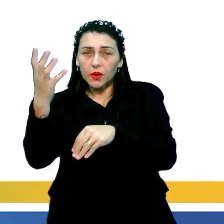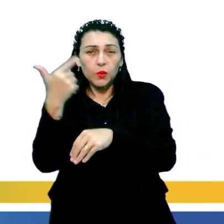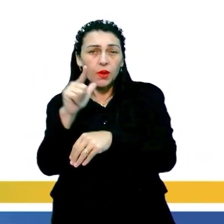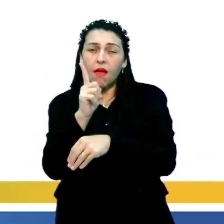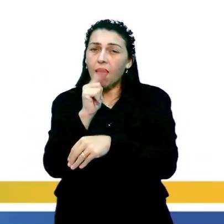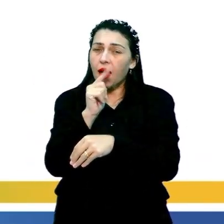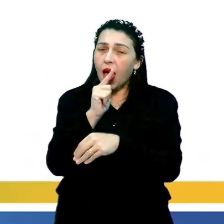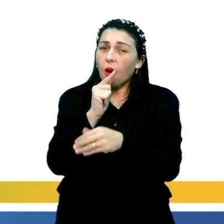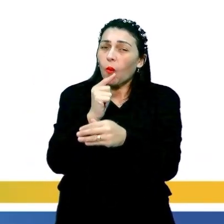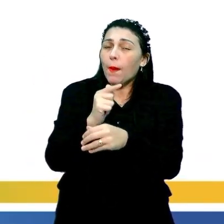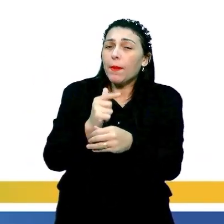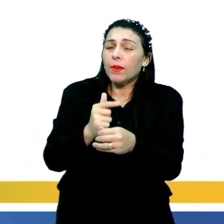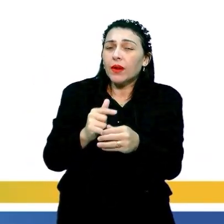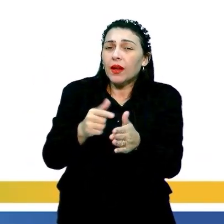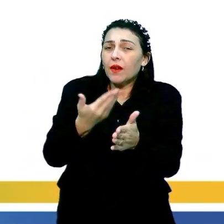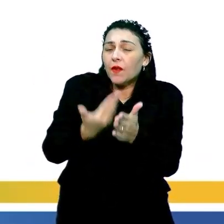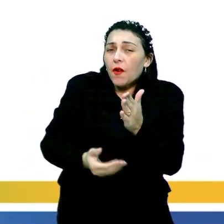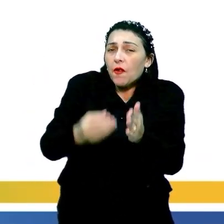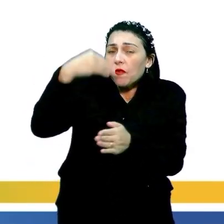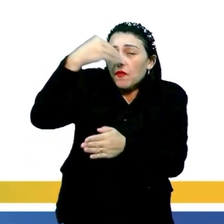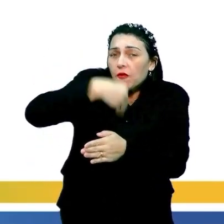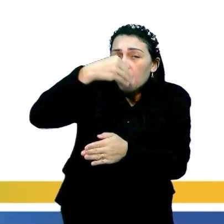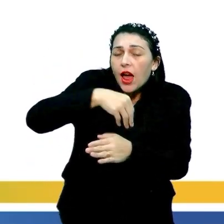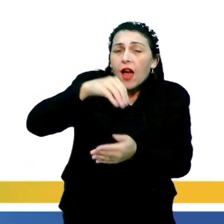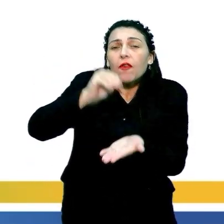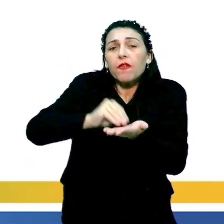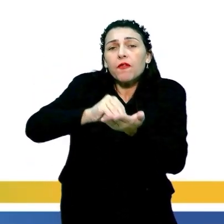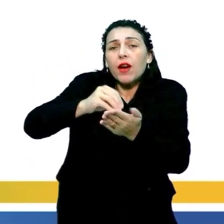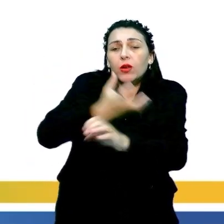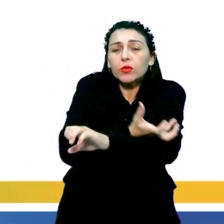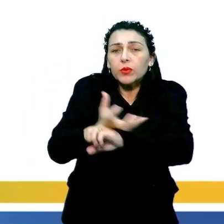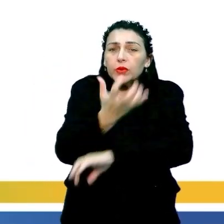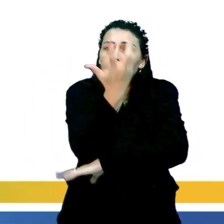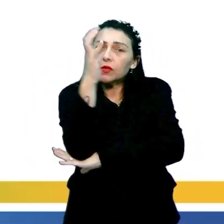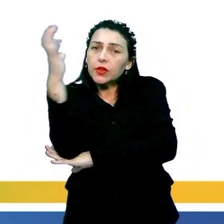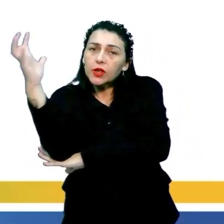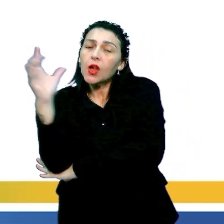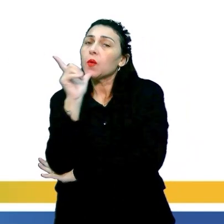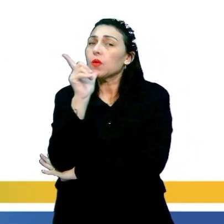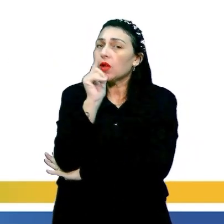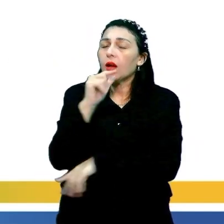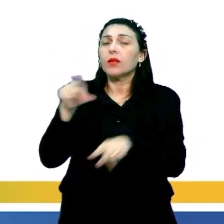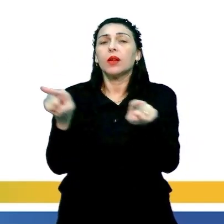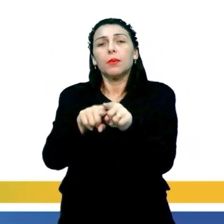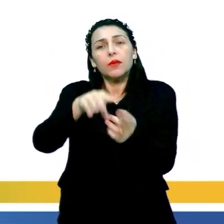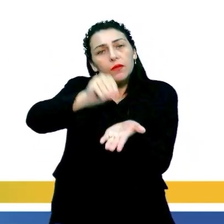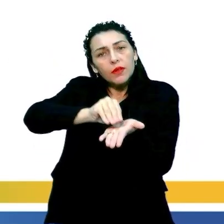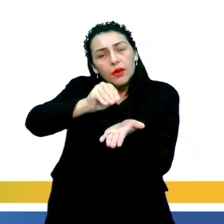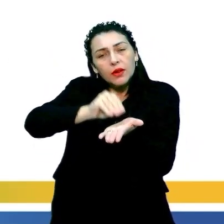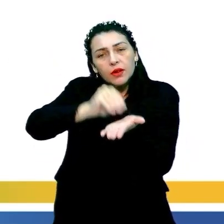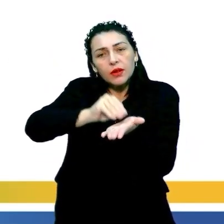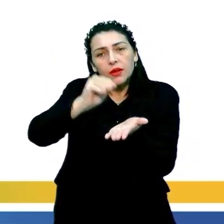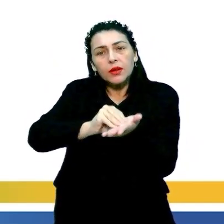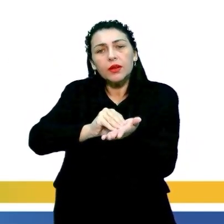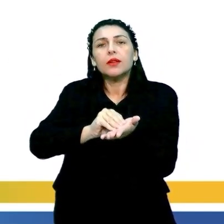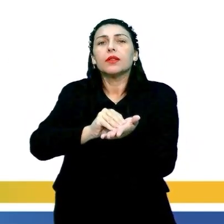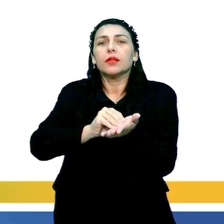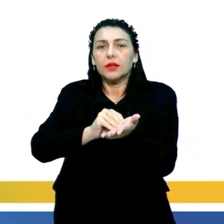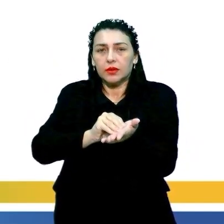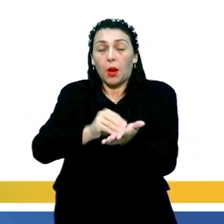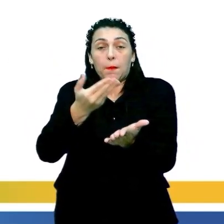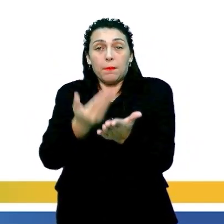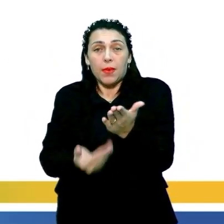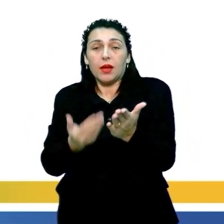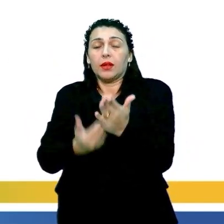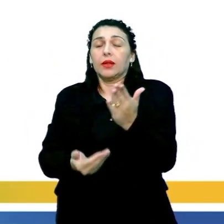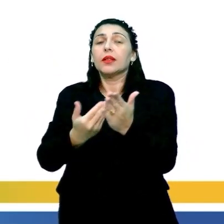o empobrecimento acontece pela falta de vegetação também, e a falta de umidade no solo, também pela degradação